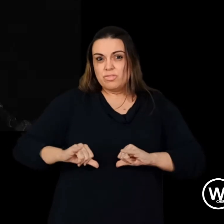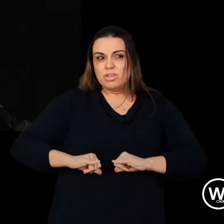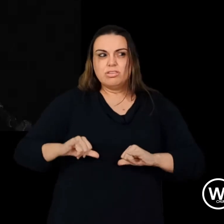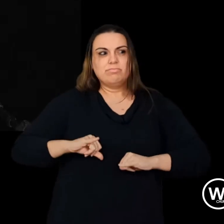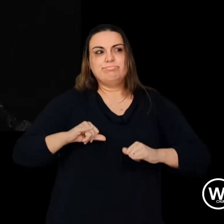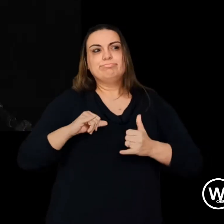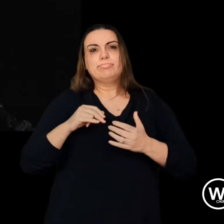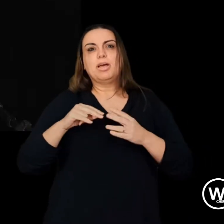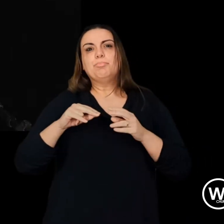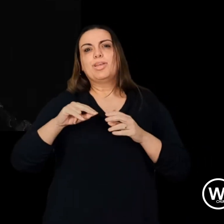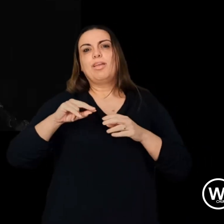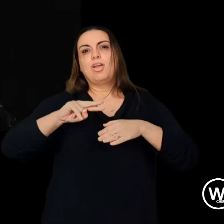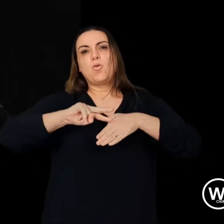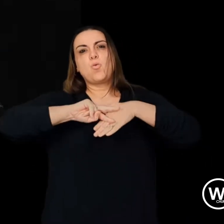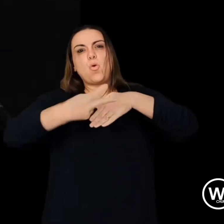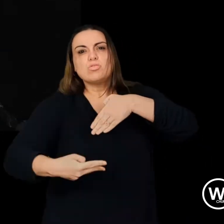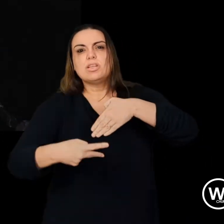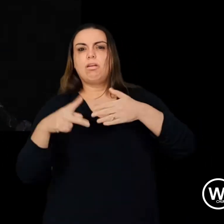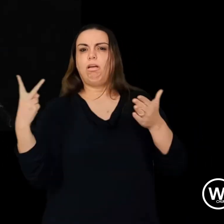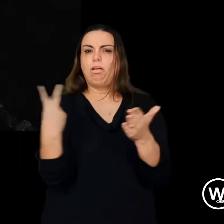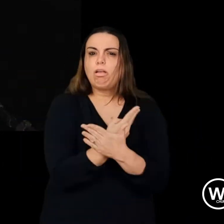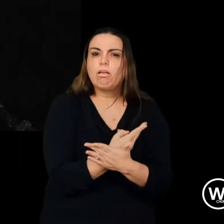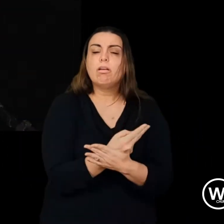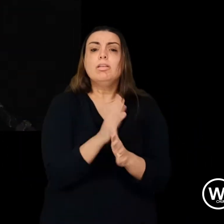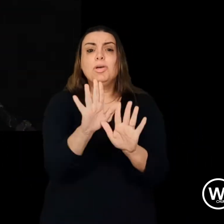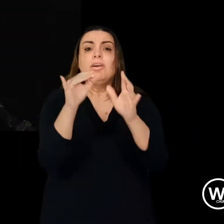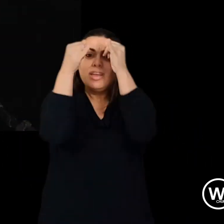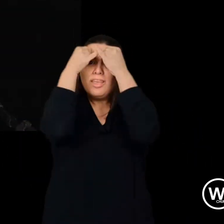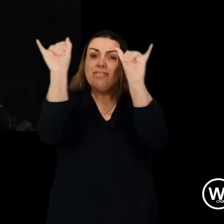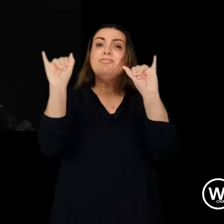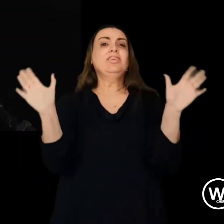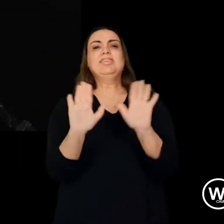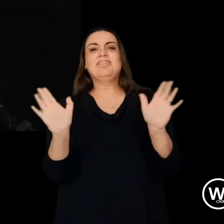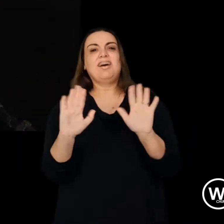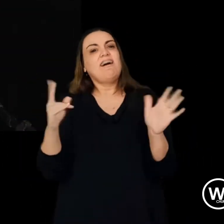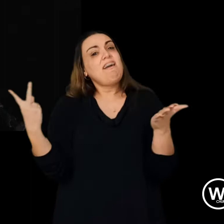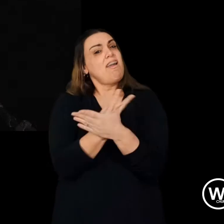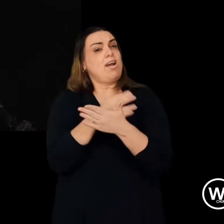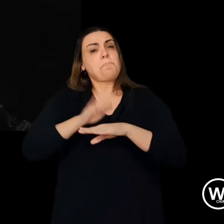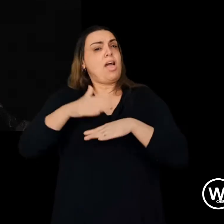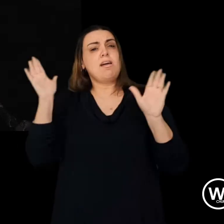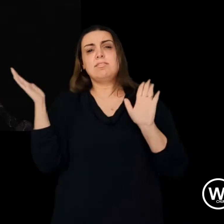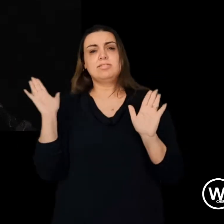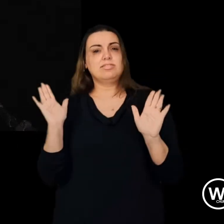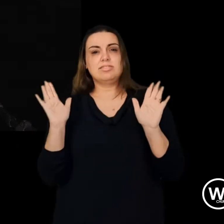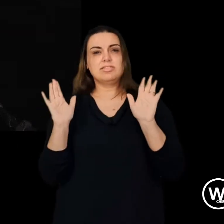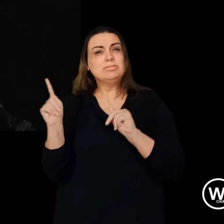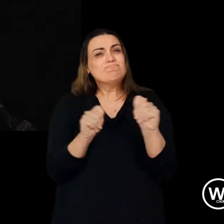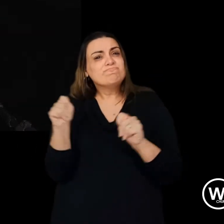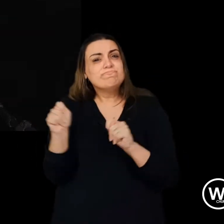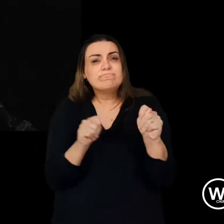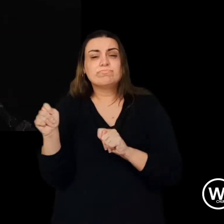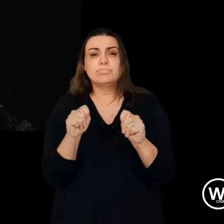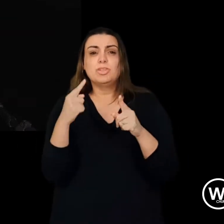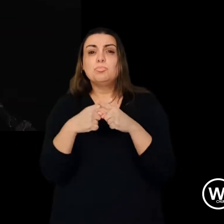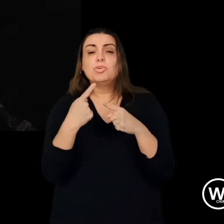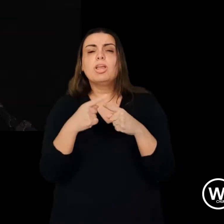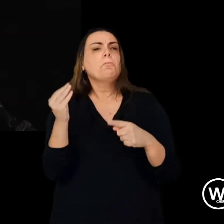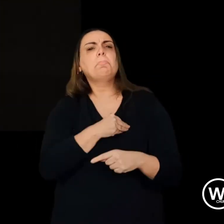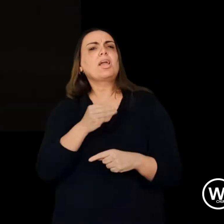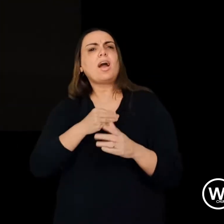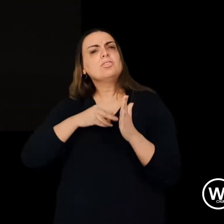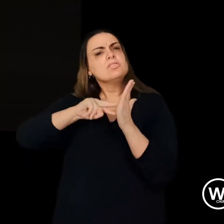errando. E a melhor maneira de você não errar é estipular um alvo na sua vida, porque pecado é errar o